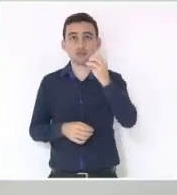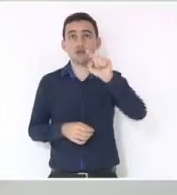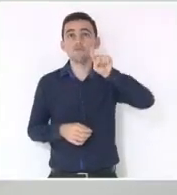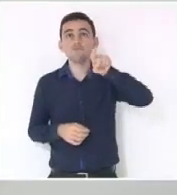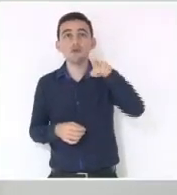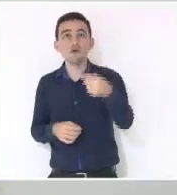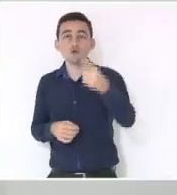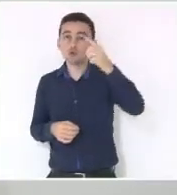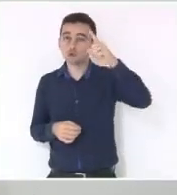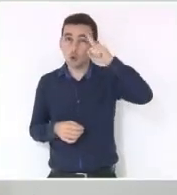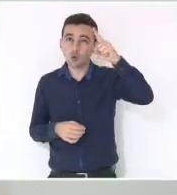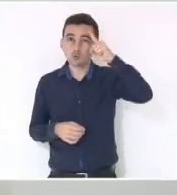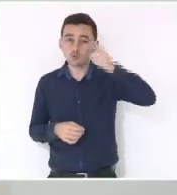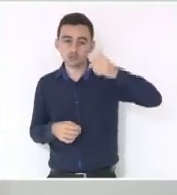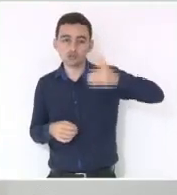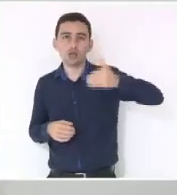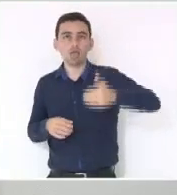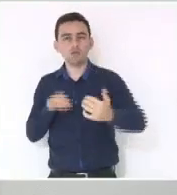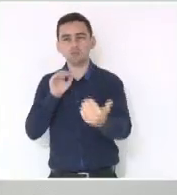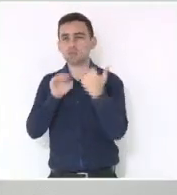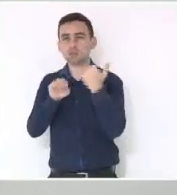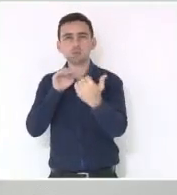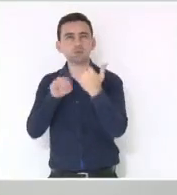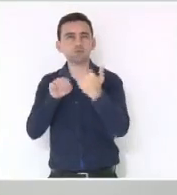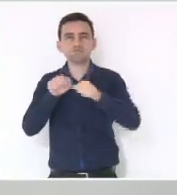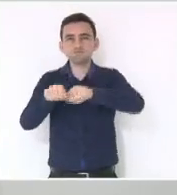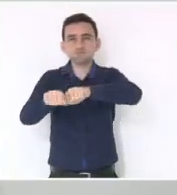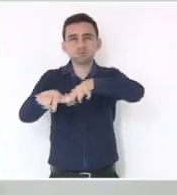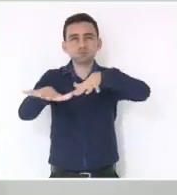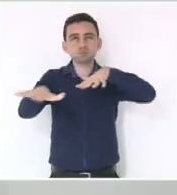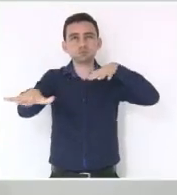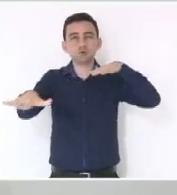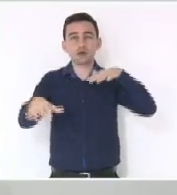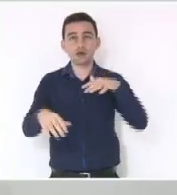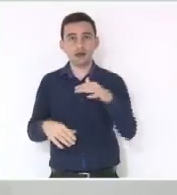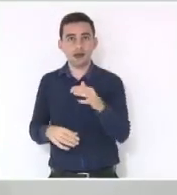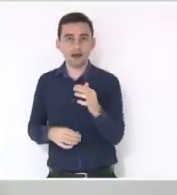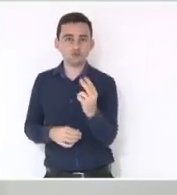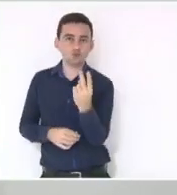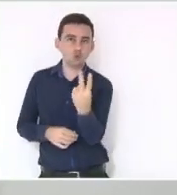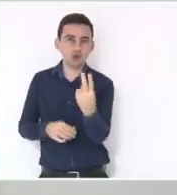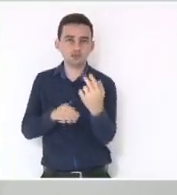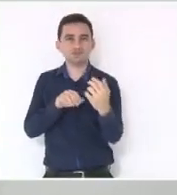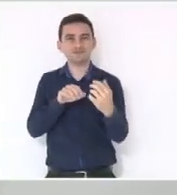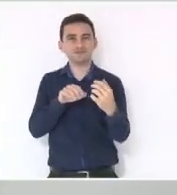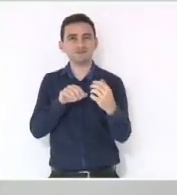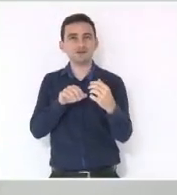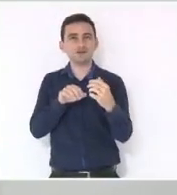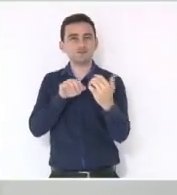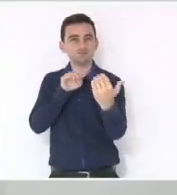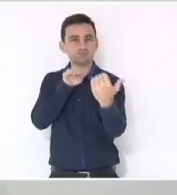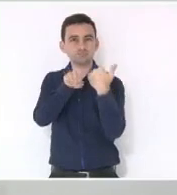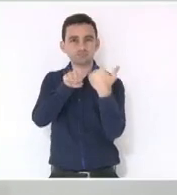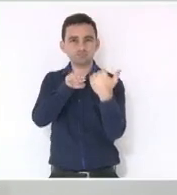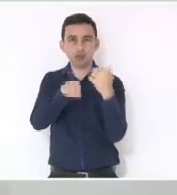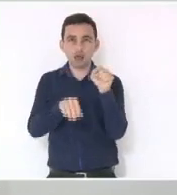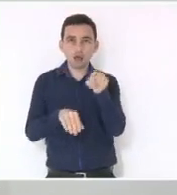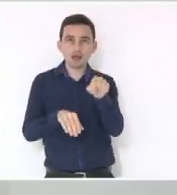por dia. E as duas pistas que tem não comportam esse trânsito e também